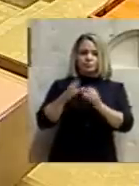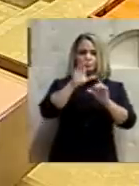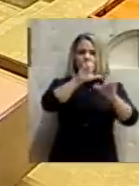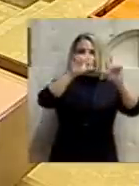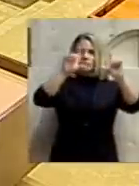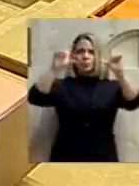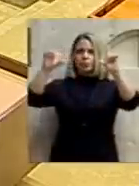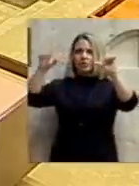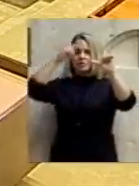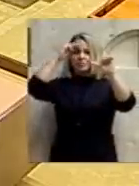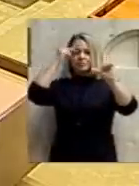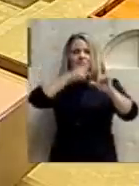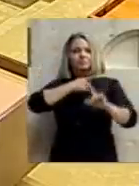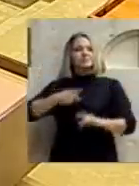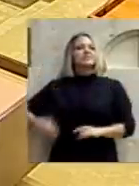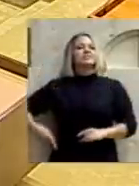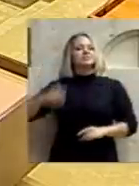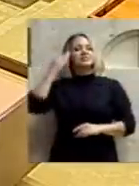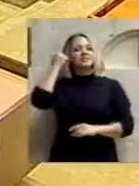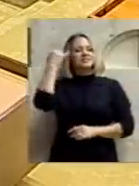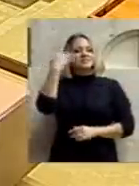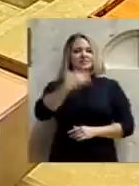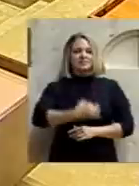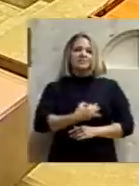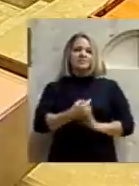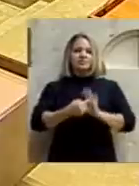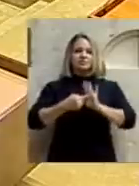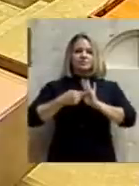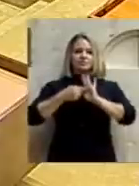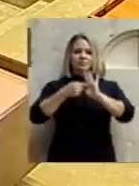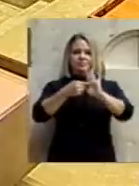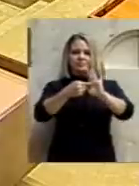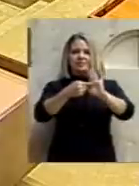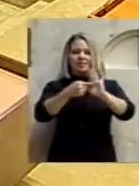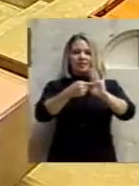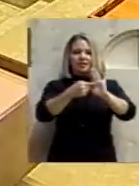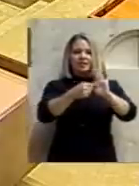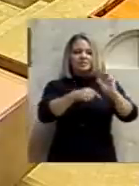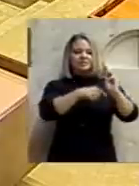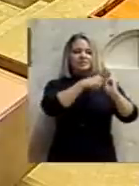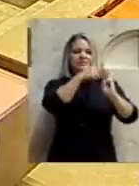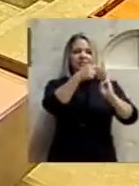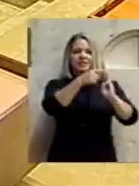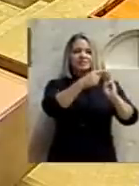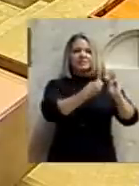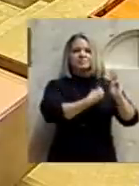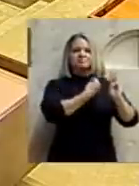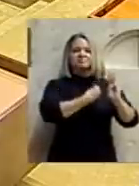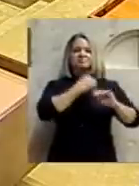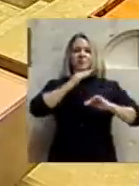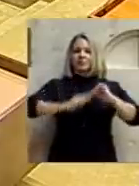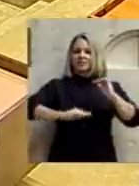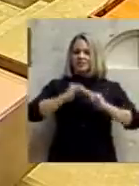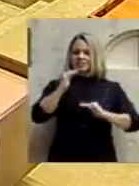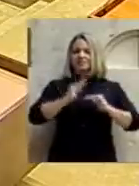presidentes, estou certo de que evocará pelo menos três qualidades